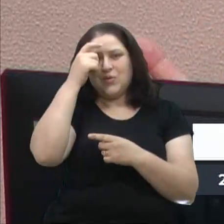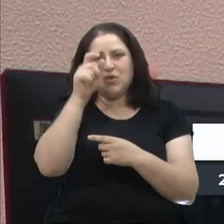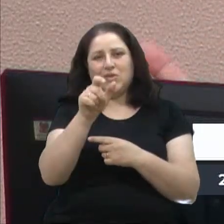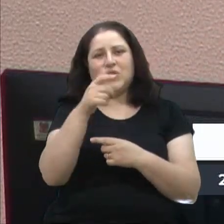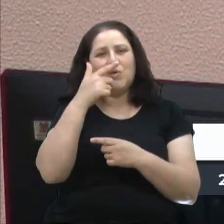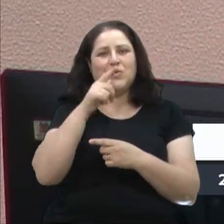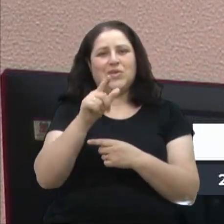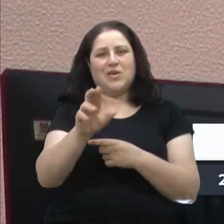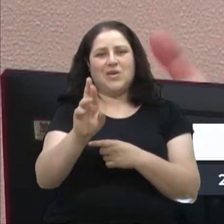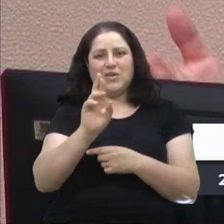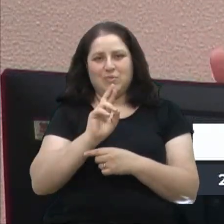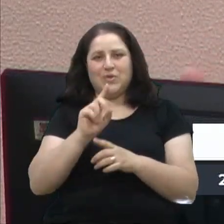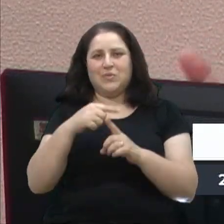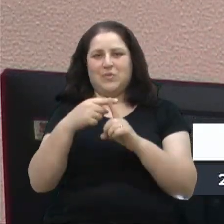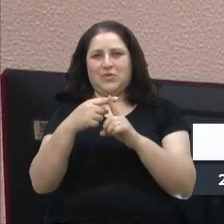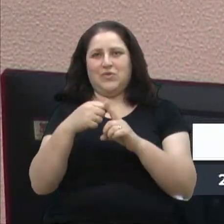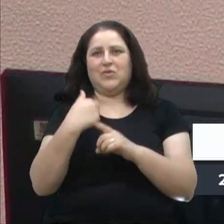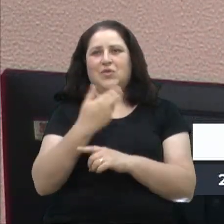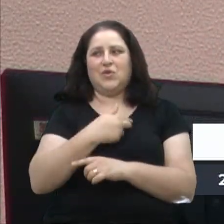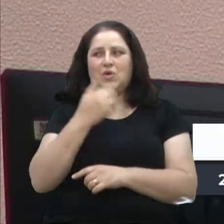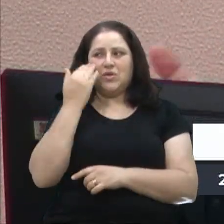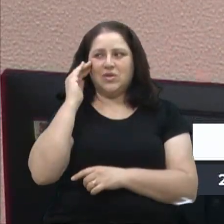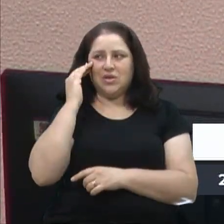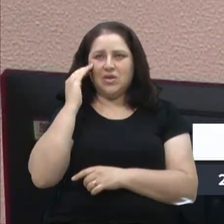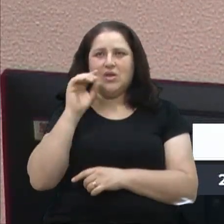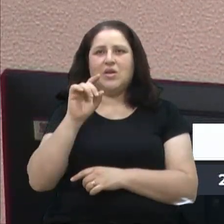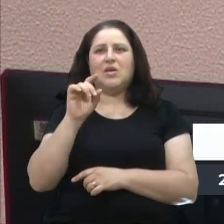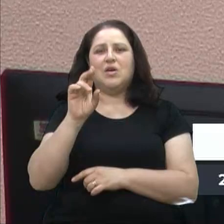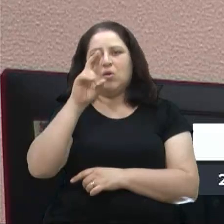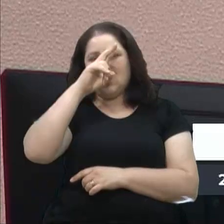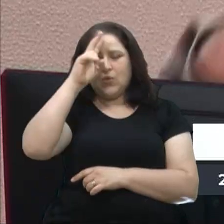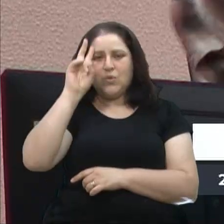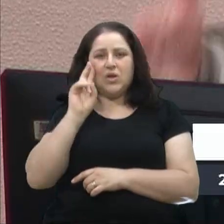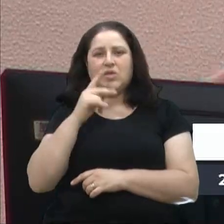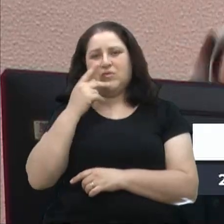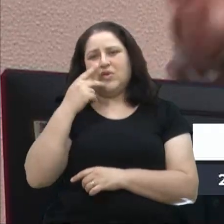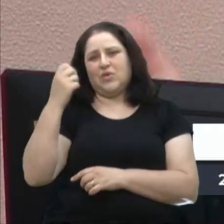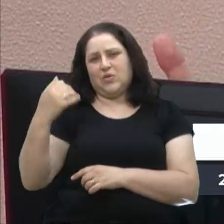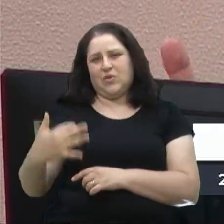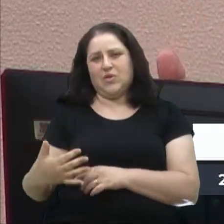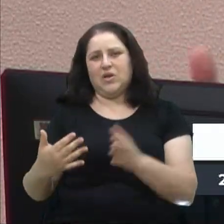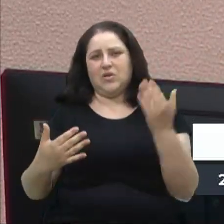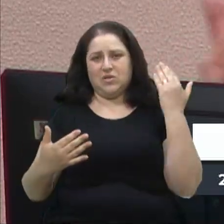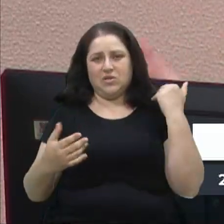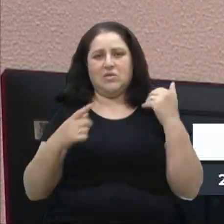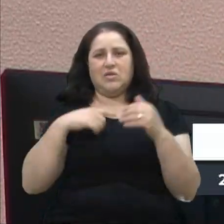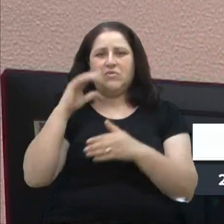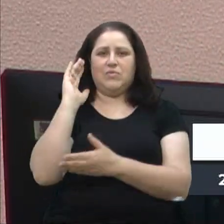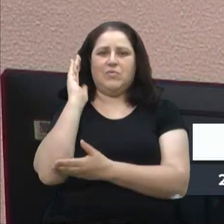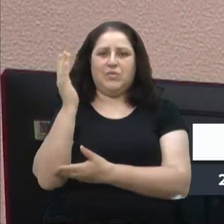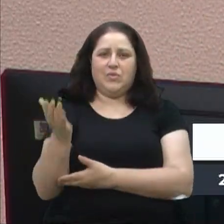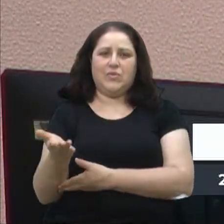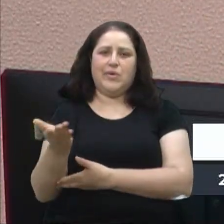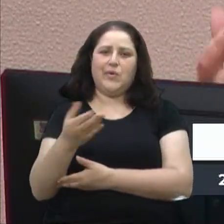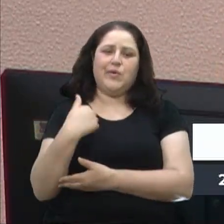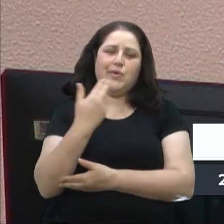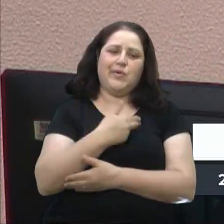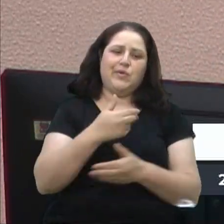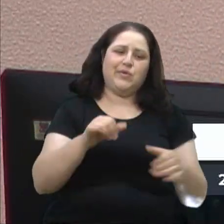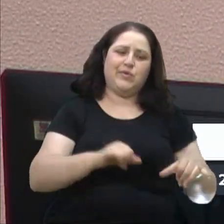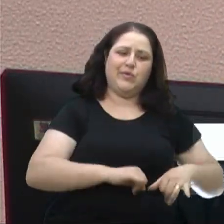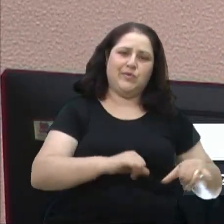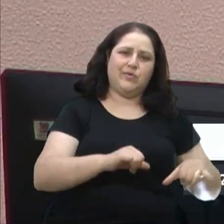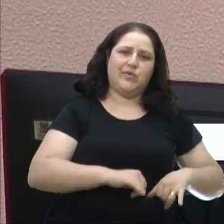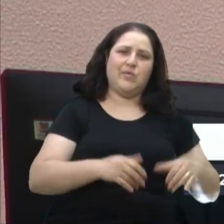a gente entende, o ex colocou aqui, anos atrás eles desmataram e agora a gente tem que pagar o preço. Só que agora eles